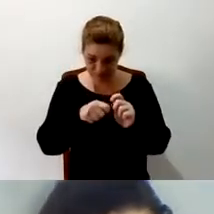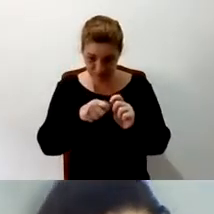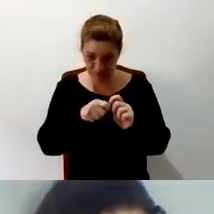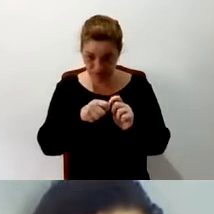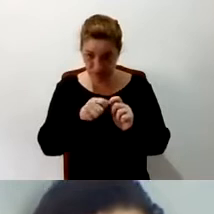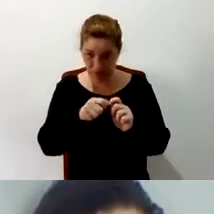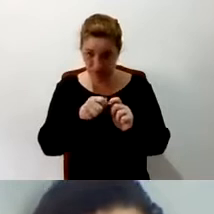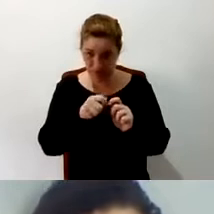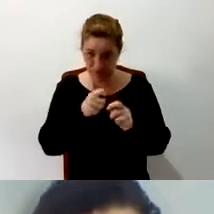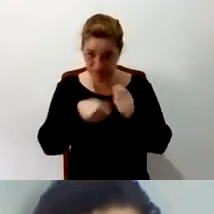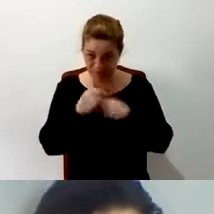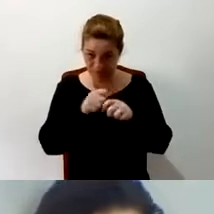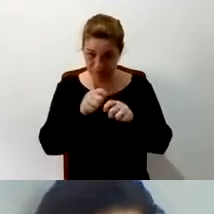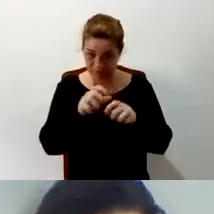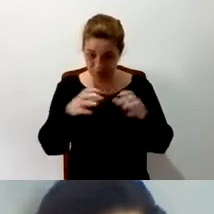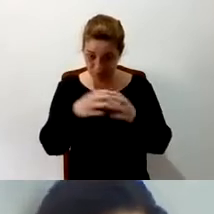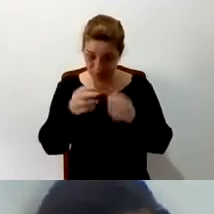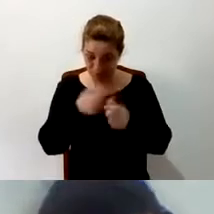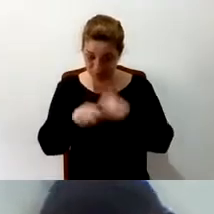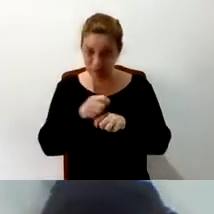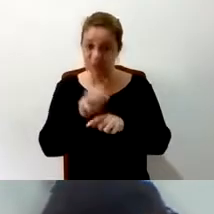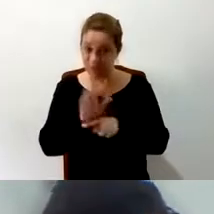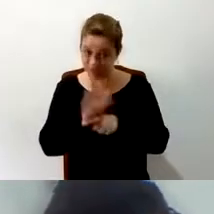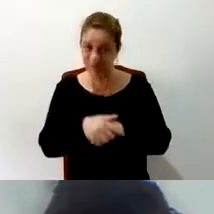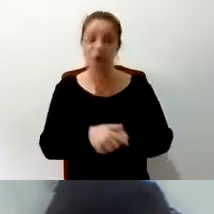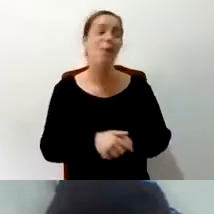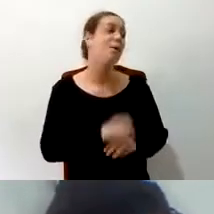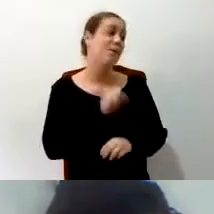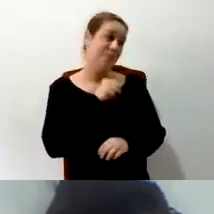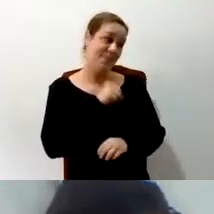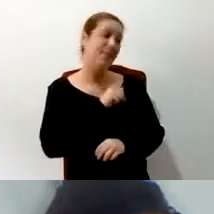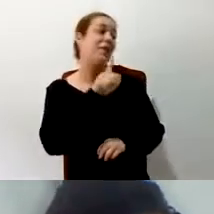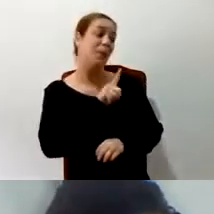Puxa a orelha desse pessoal. Ajudou, lógico.